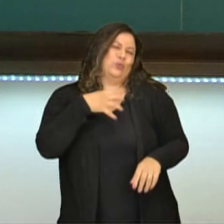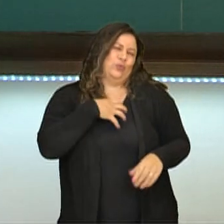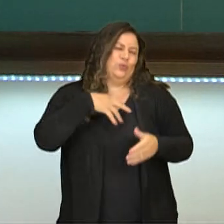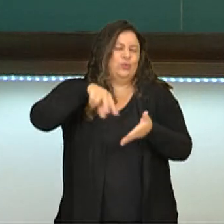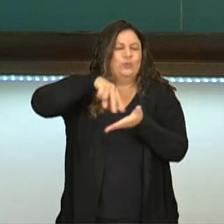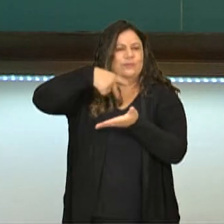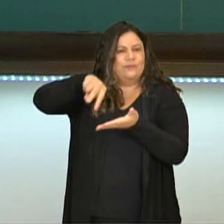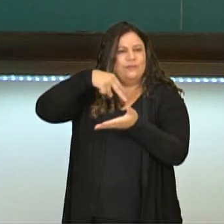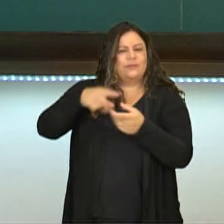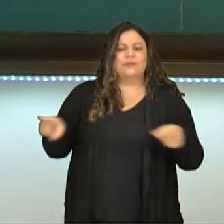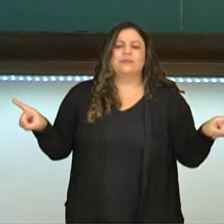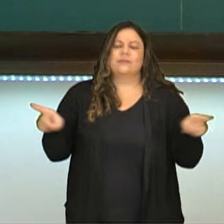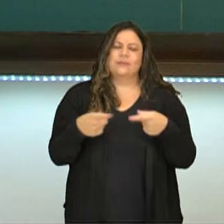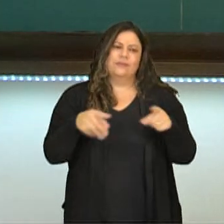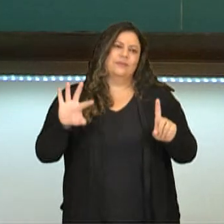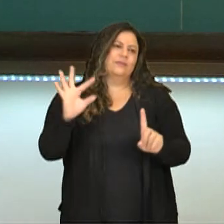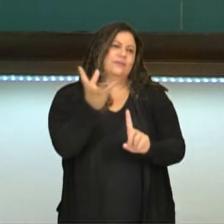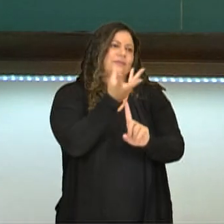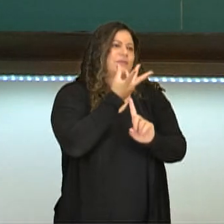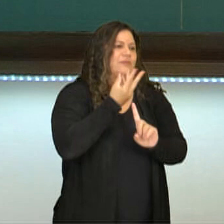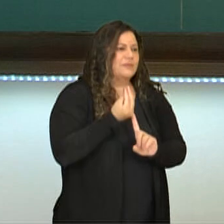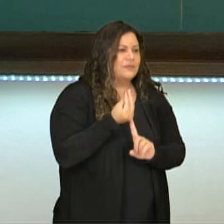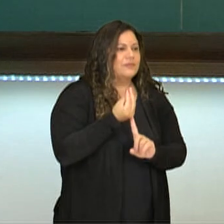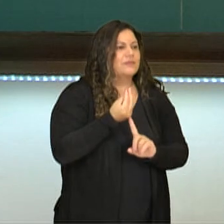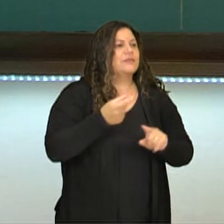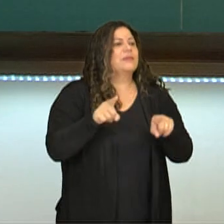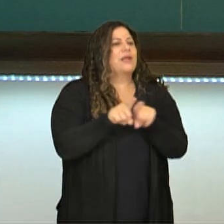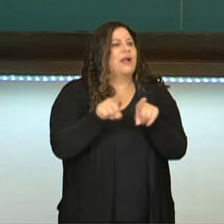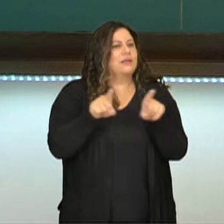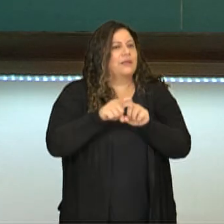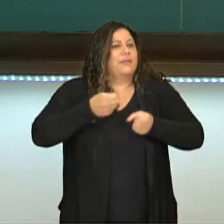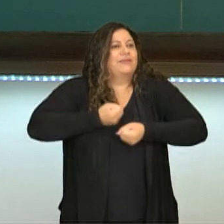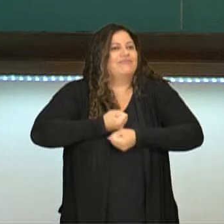de música, de arte, que